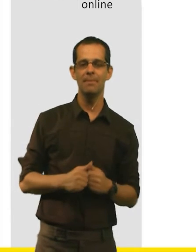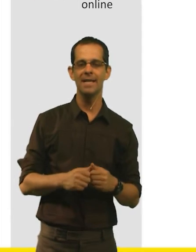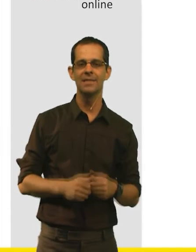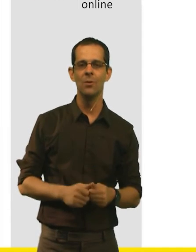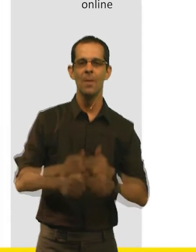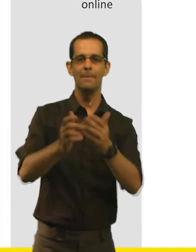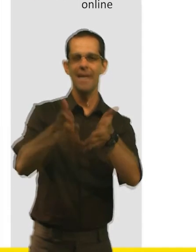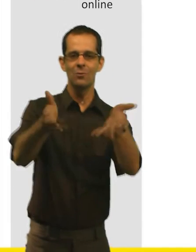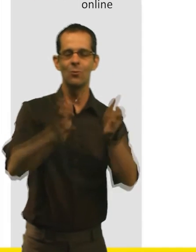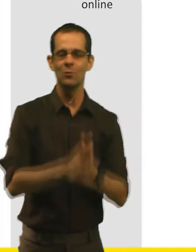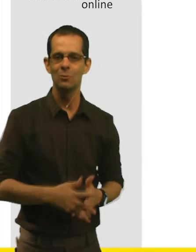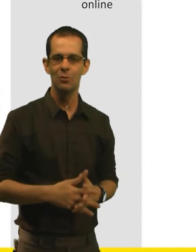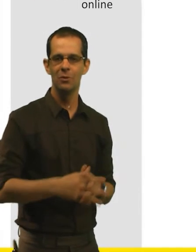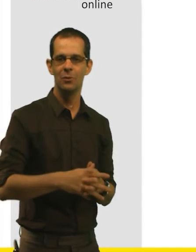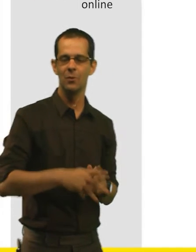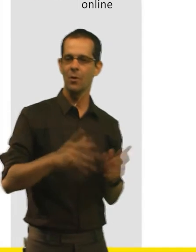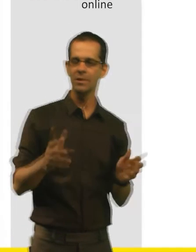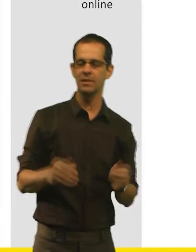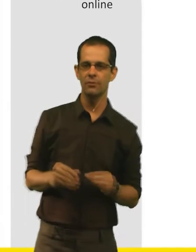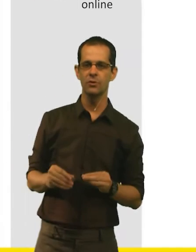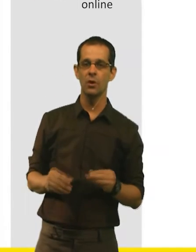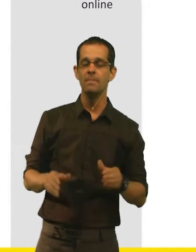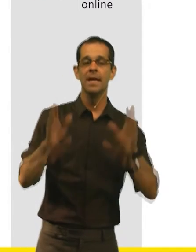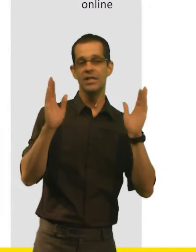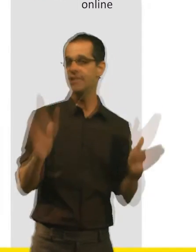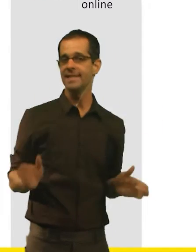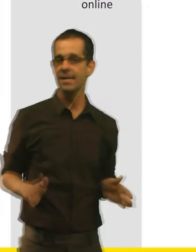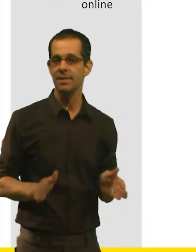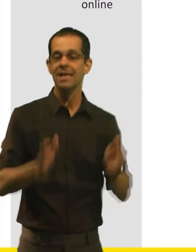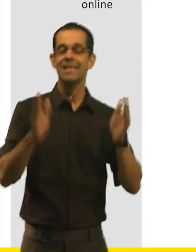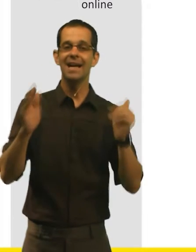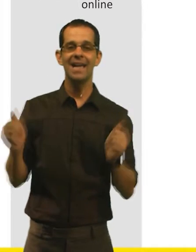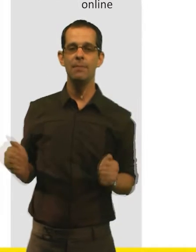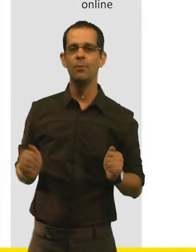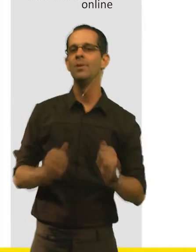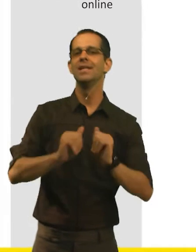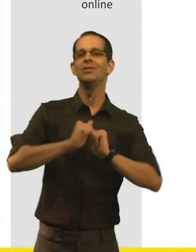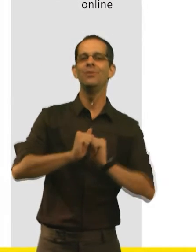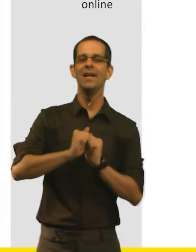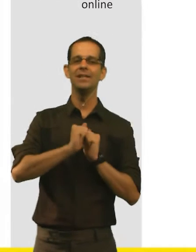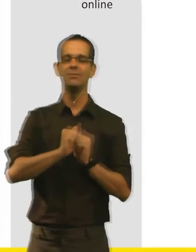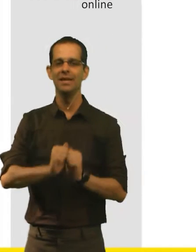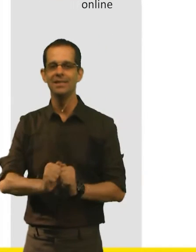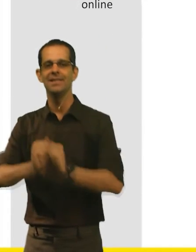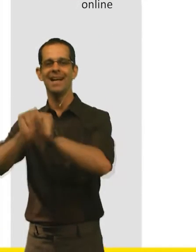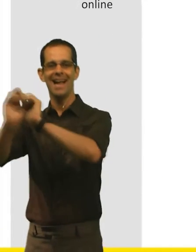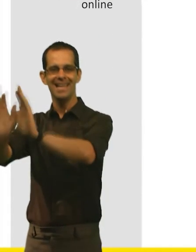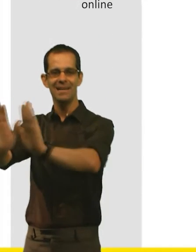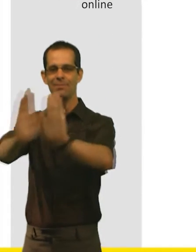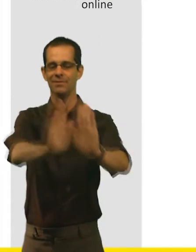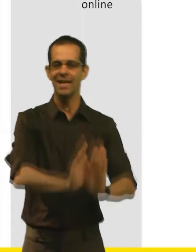de preparação para o concurso público. Como assim, professor? A gente sabe que a carreira pública, diferentemente